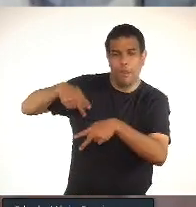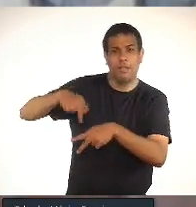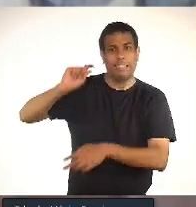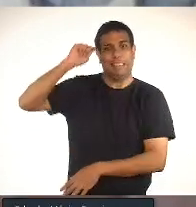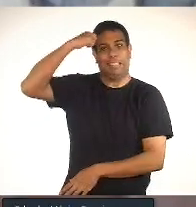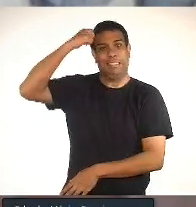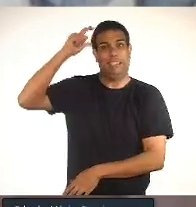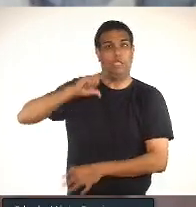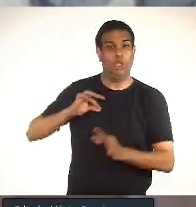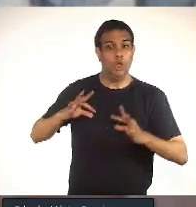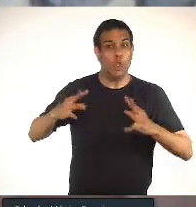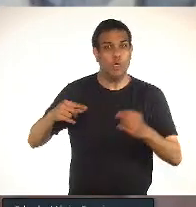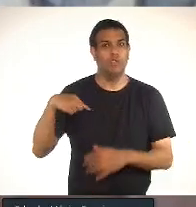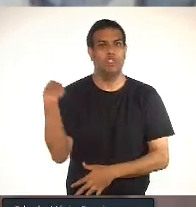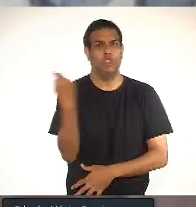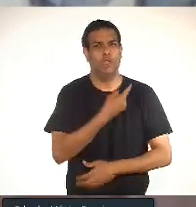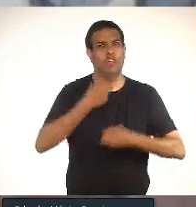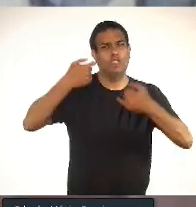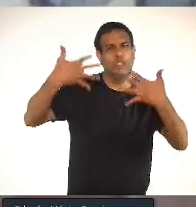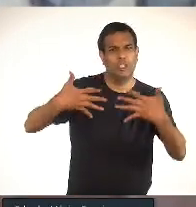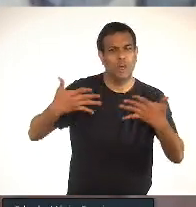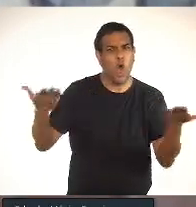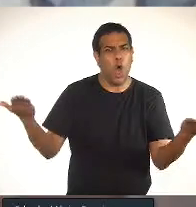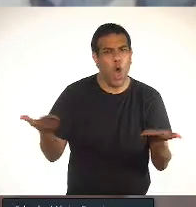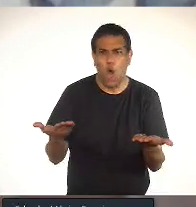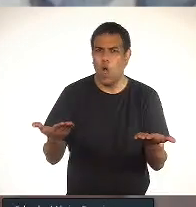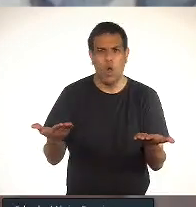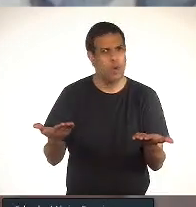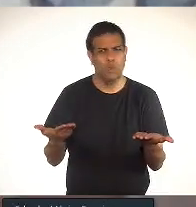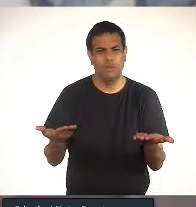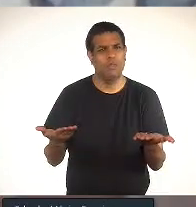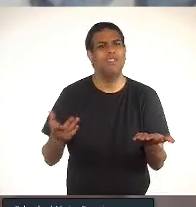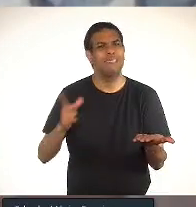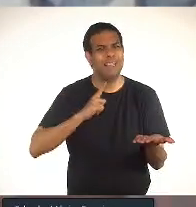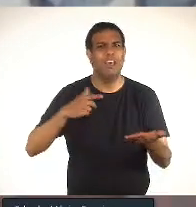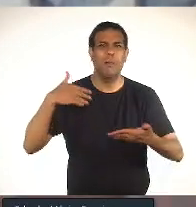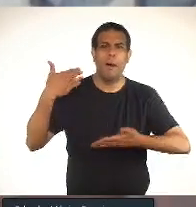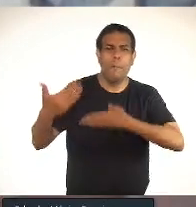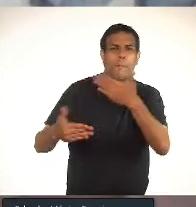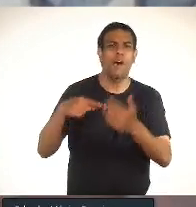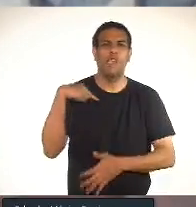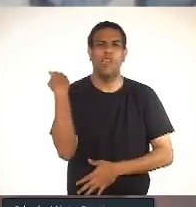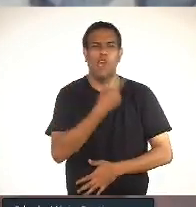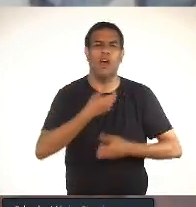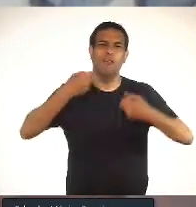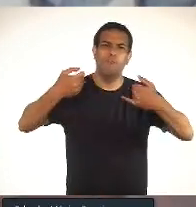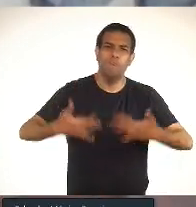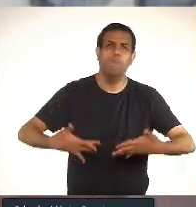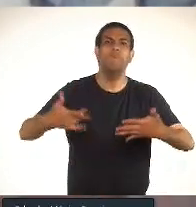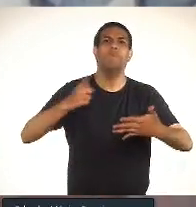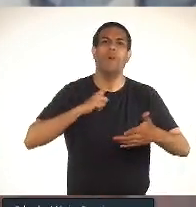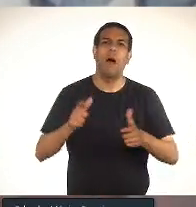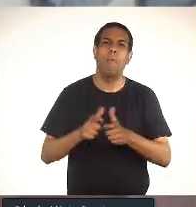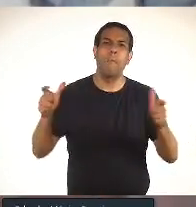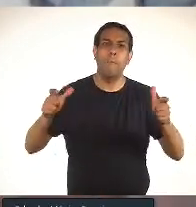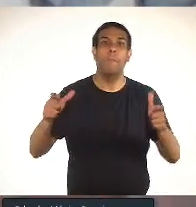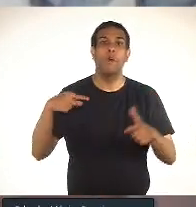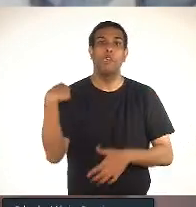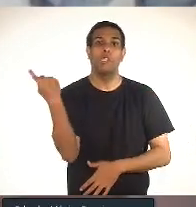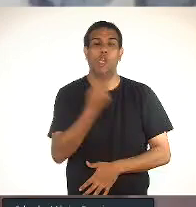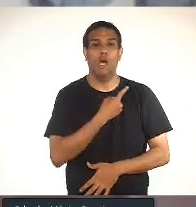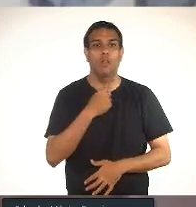brasileira, por tudo que nós já falamos aqui, não só hoje nesse expediente final, mas por tudo que nós falamos aqui ao longo das